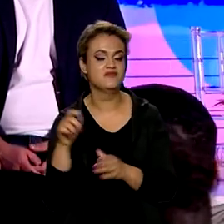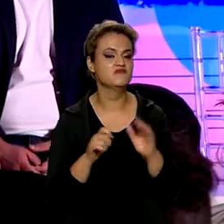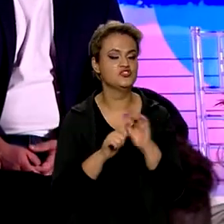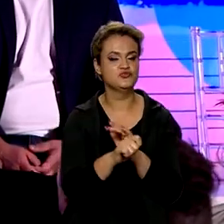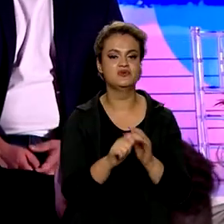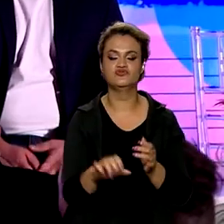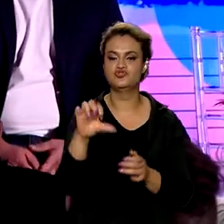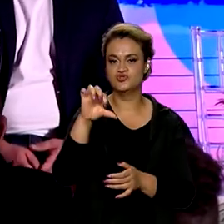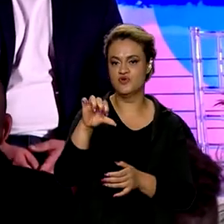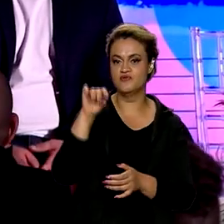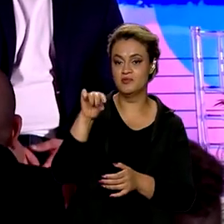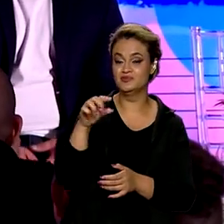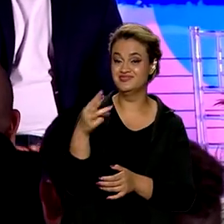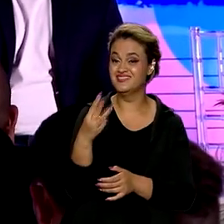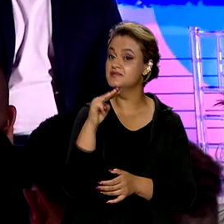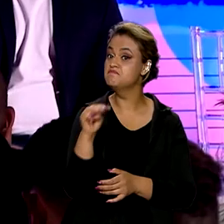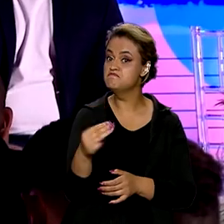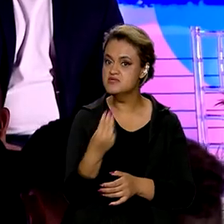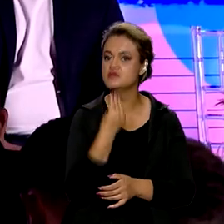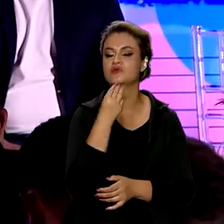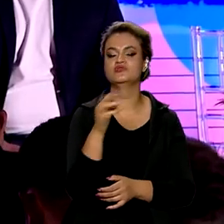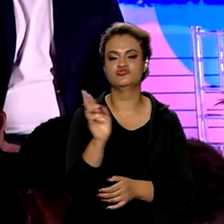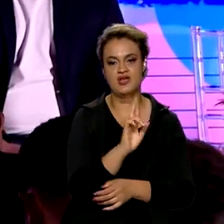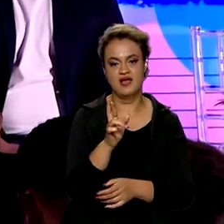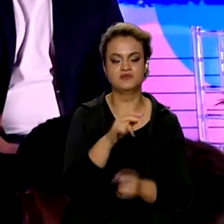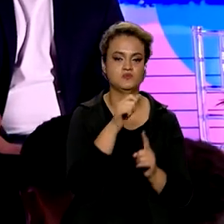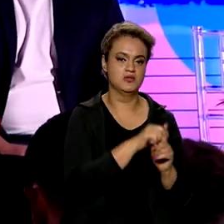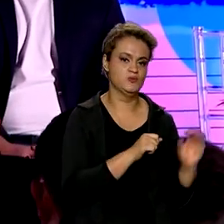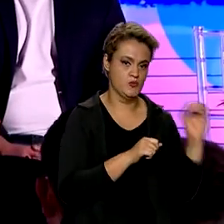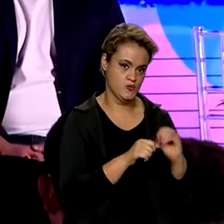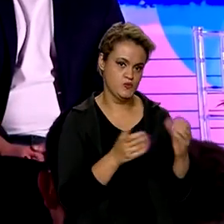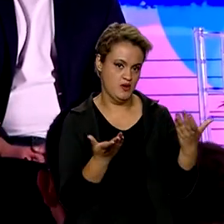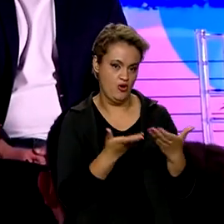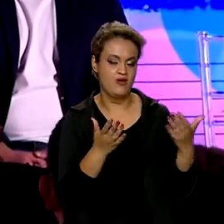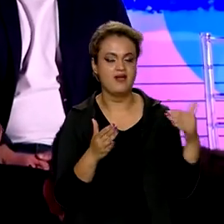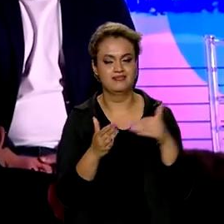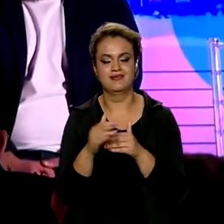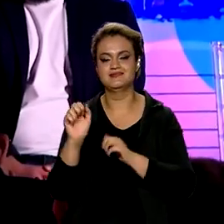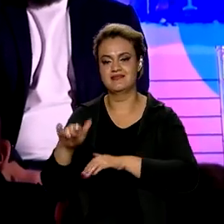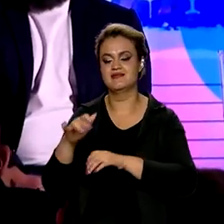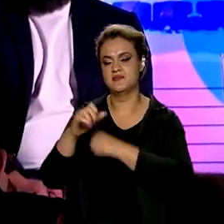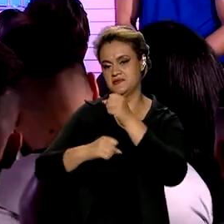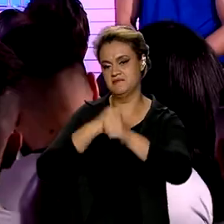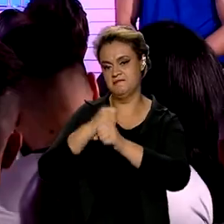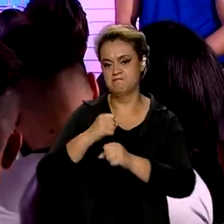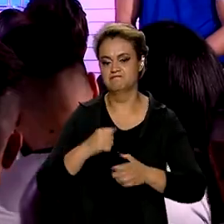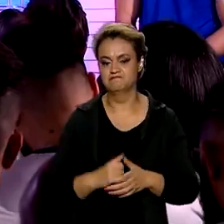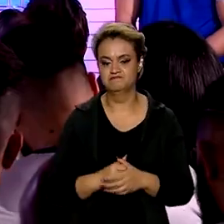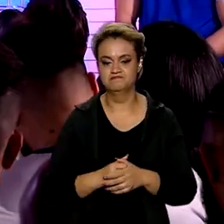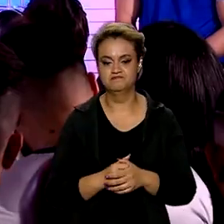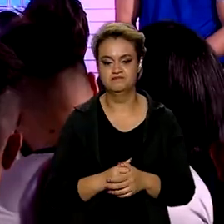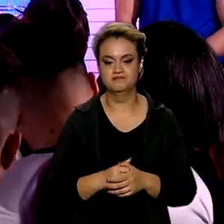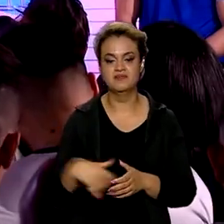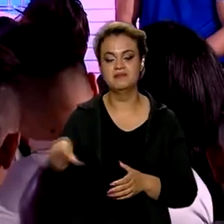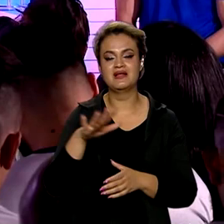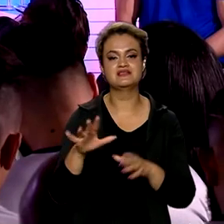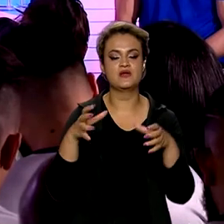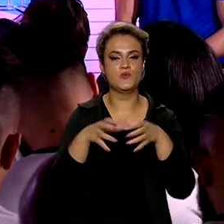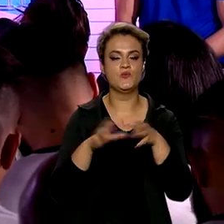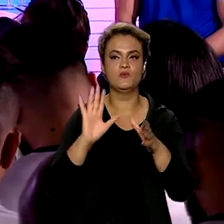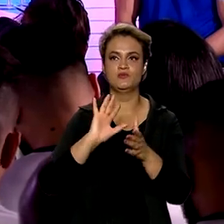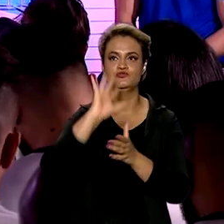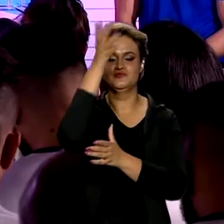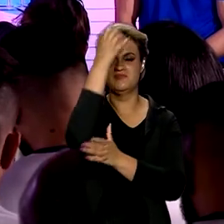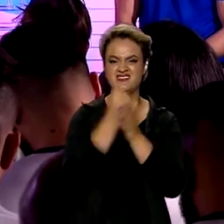de 9,3 milhões de reais entre outubro deste ano e setembro do ano que vem. Para a Liga Nacional de Basquete, hoje é um dia